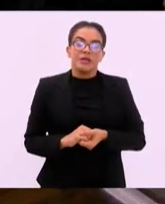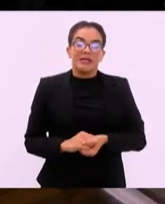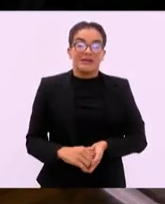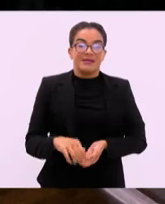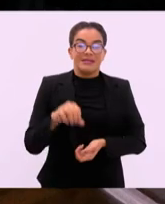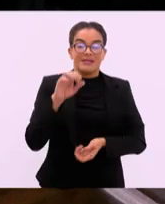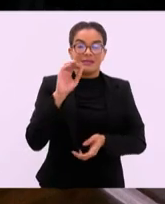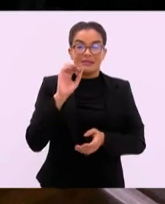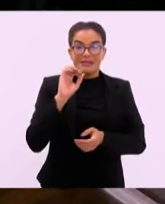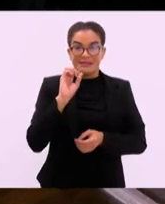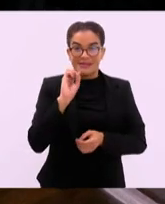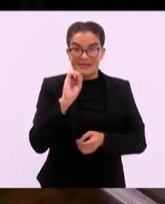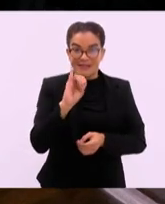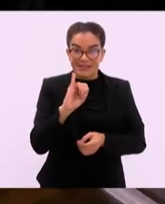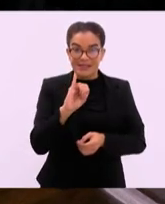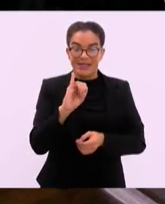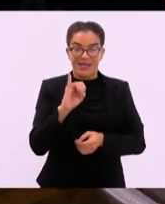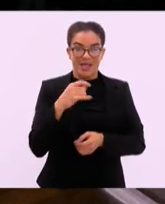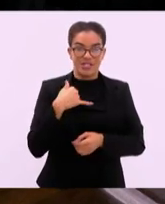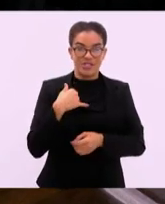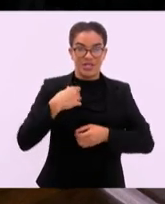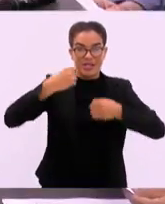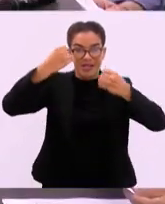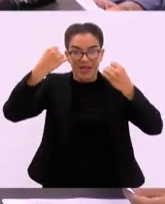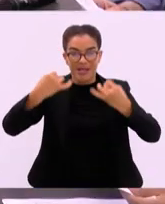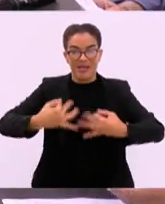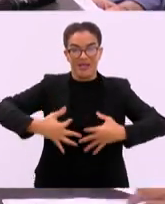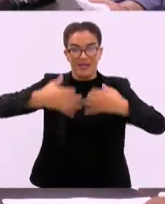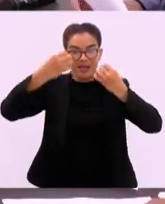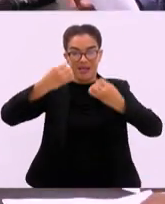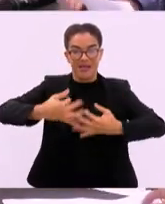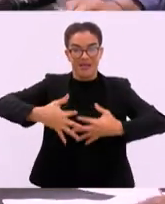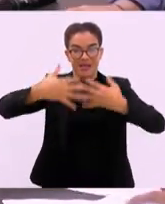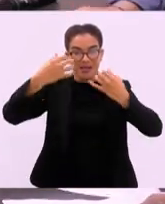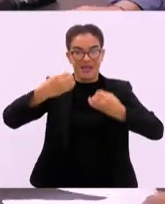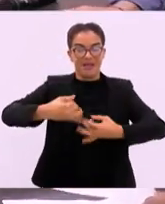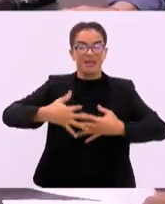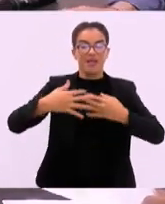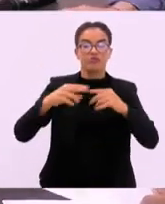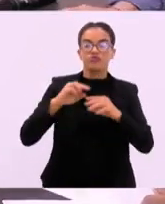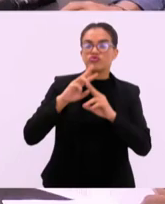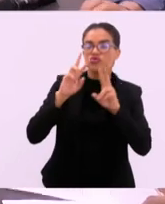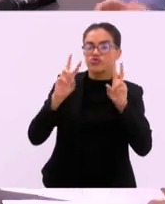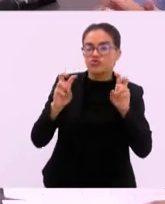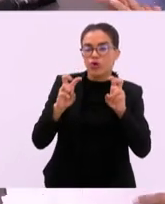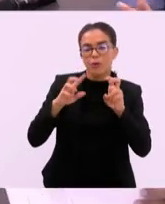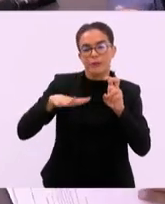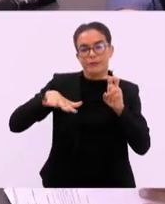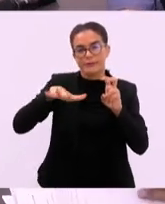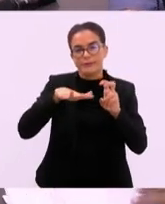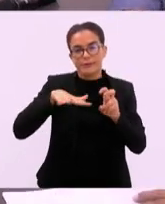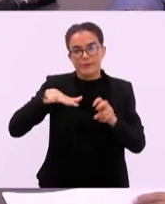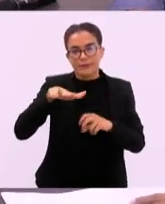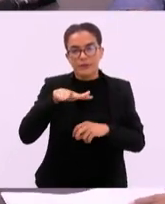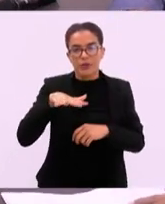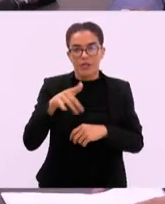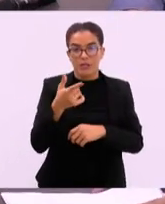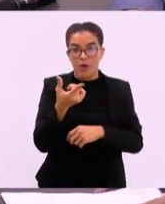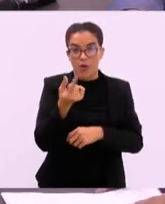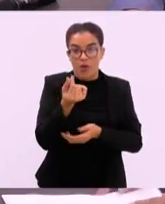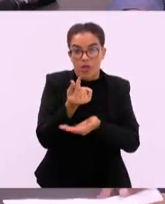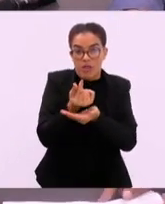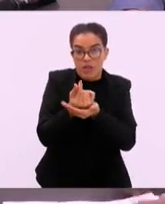Se a gente for dar satisfação ao regime sobre questões